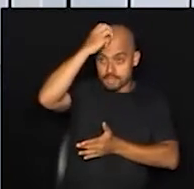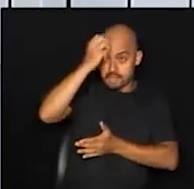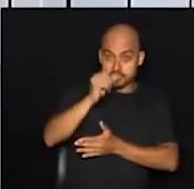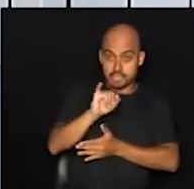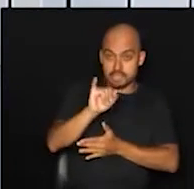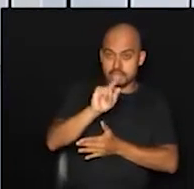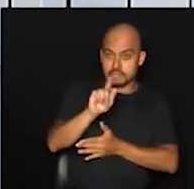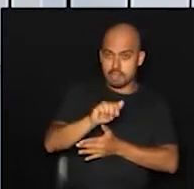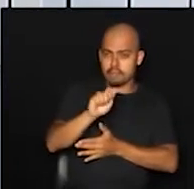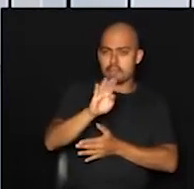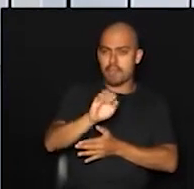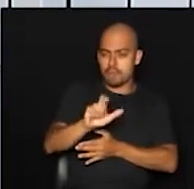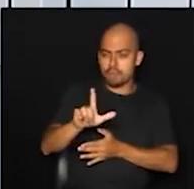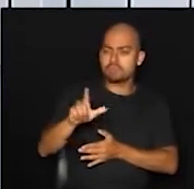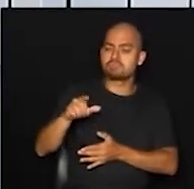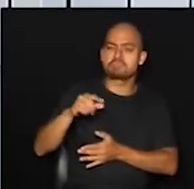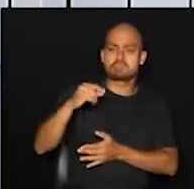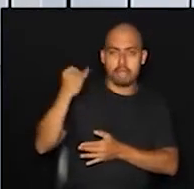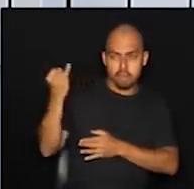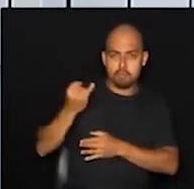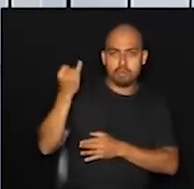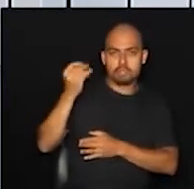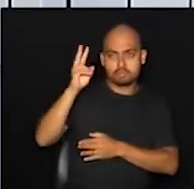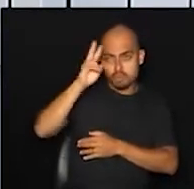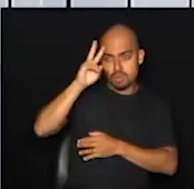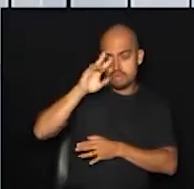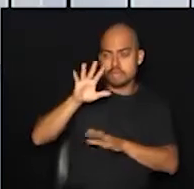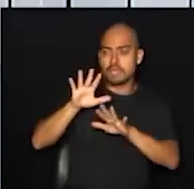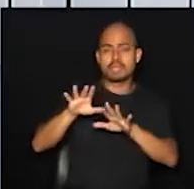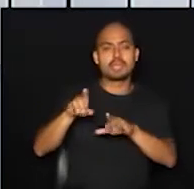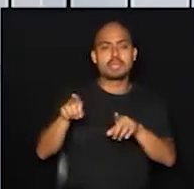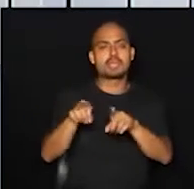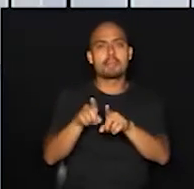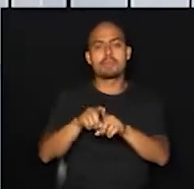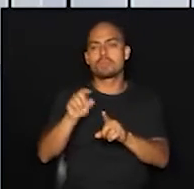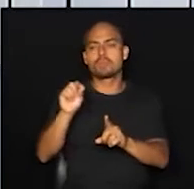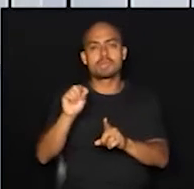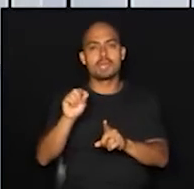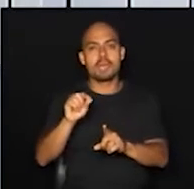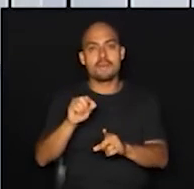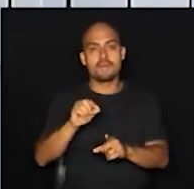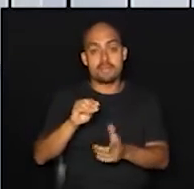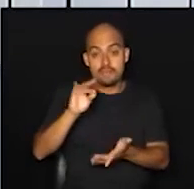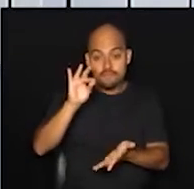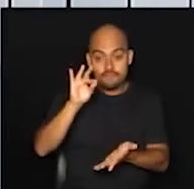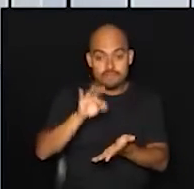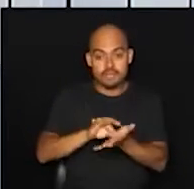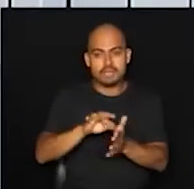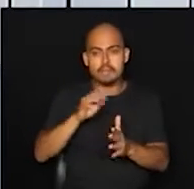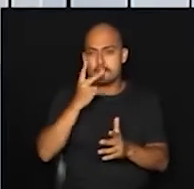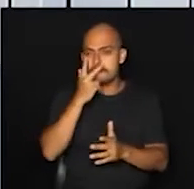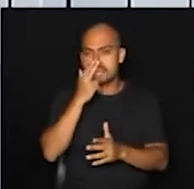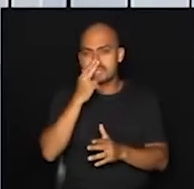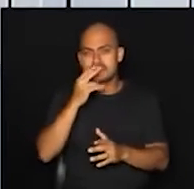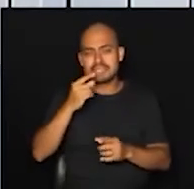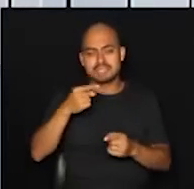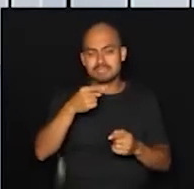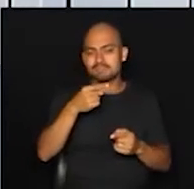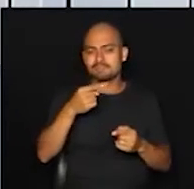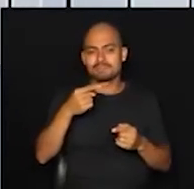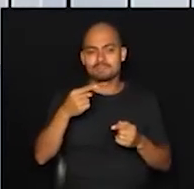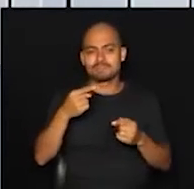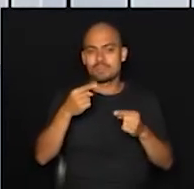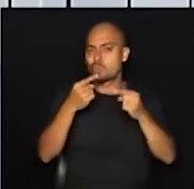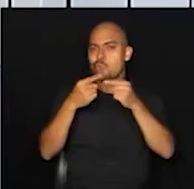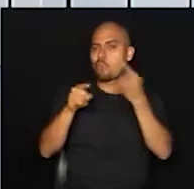nossa história, com fatos que às vezes parecem conflitantes quando a gente estuda na escola? Como que surgiu